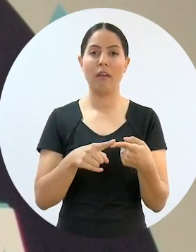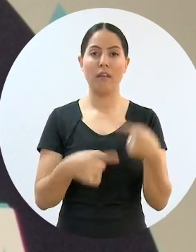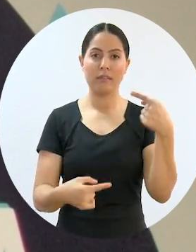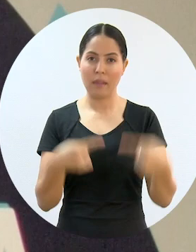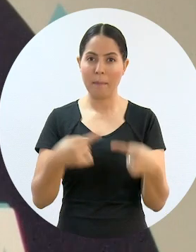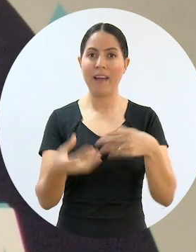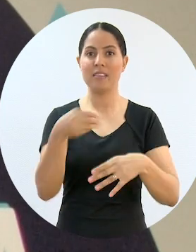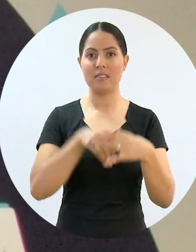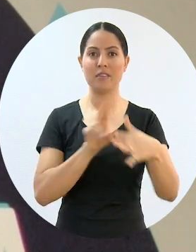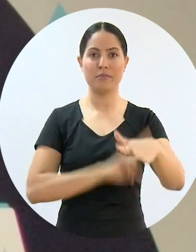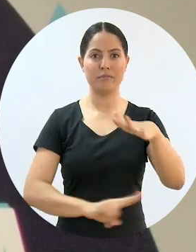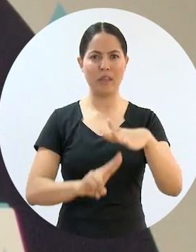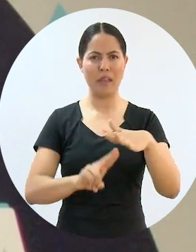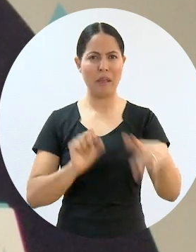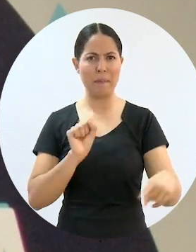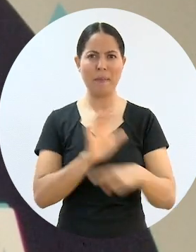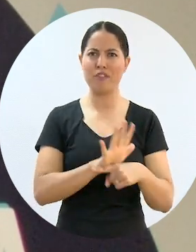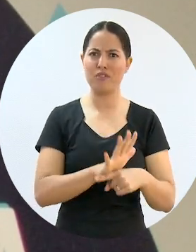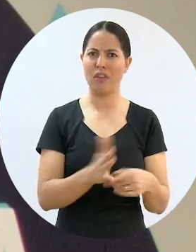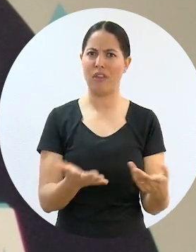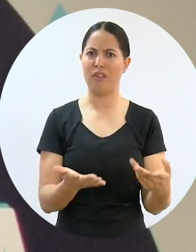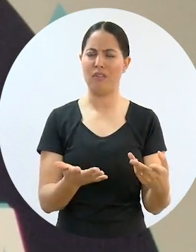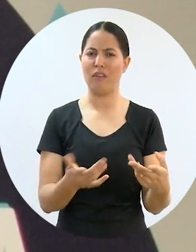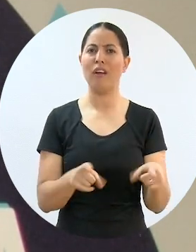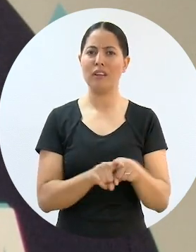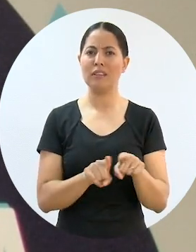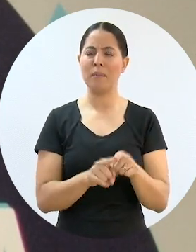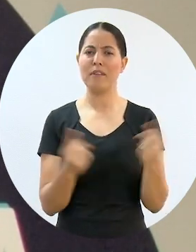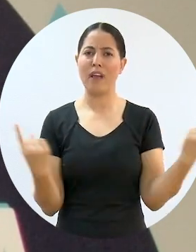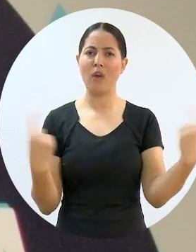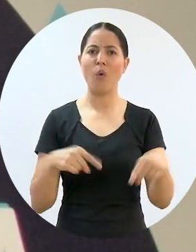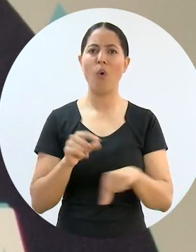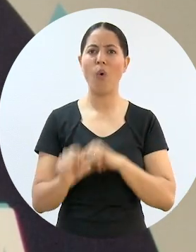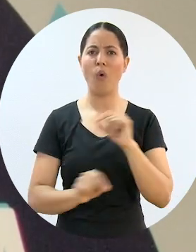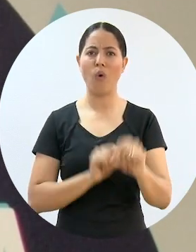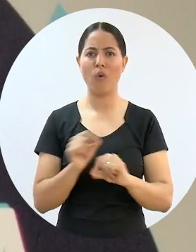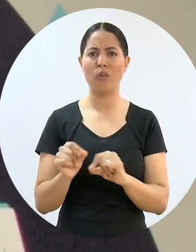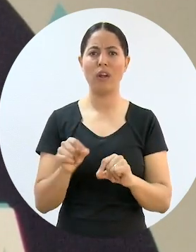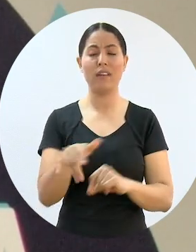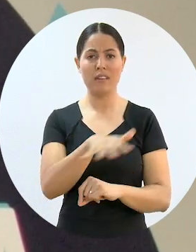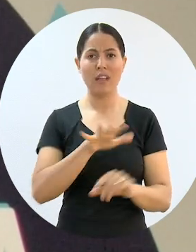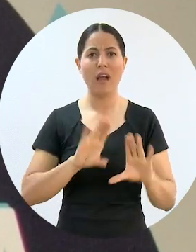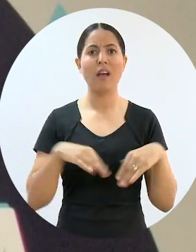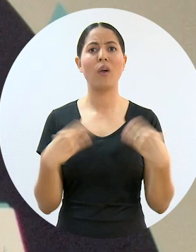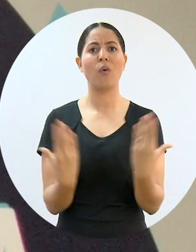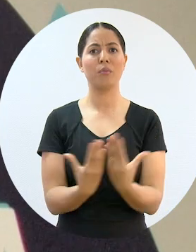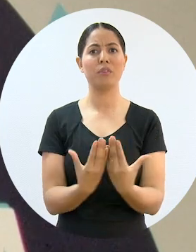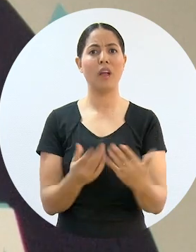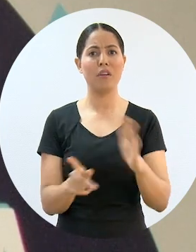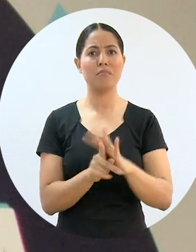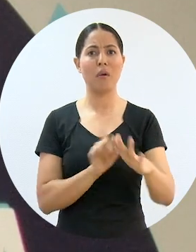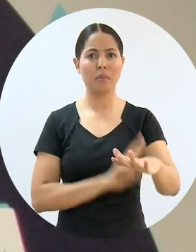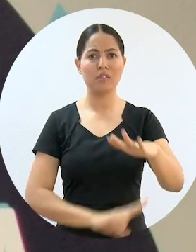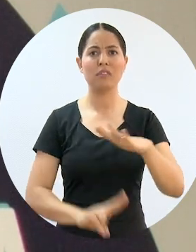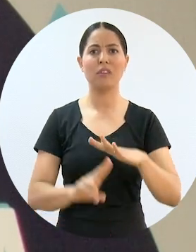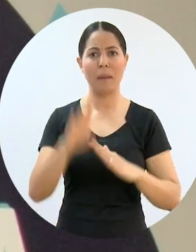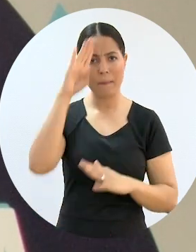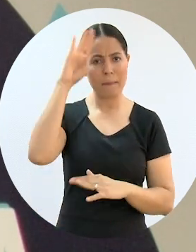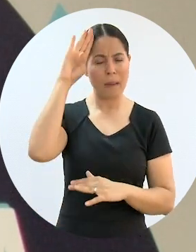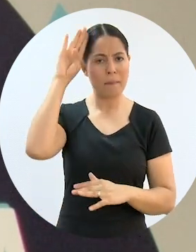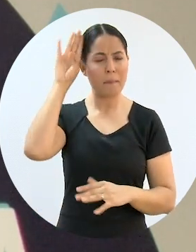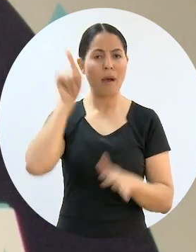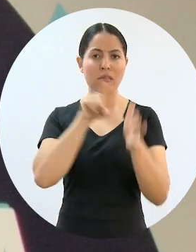impedir que se realizem debates nas universidades, nomeiam reitores que vão contra as decisões da comunidade acadêmica, das consultas